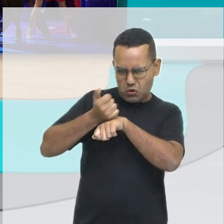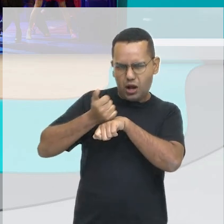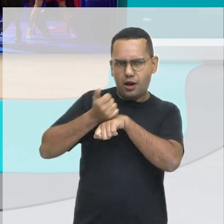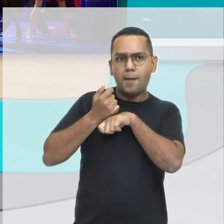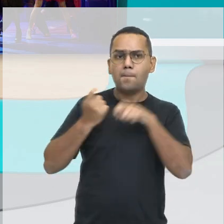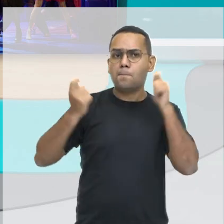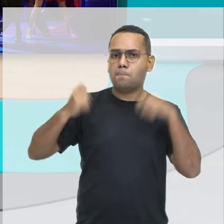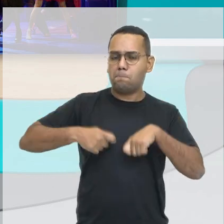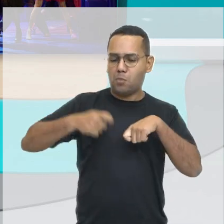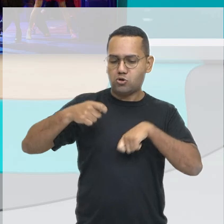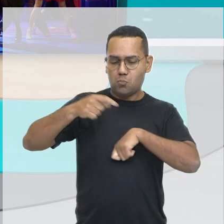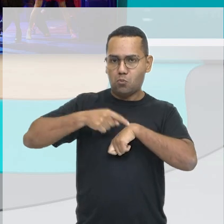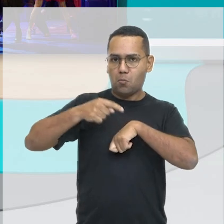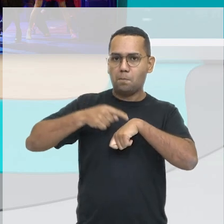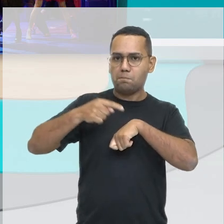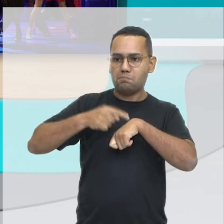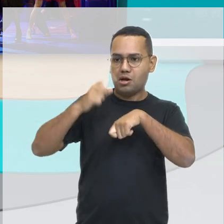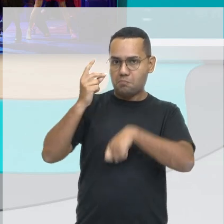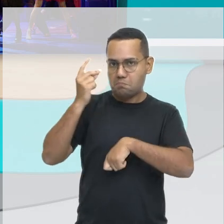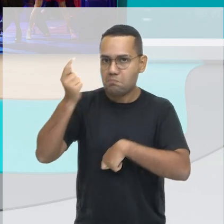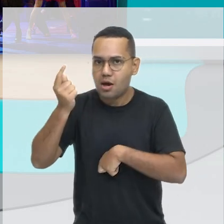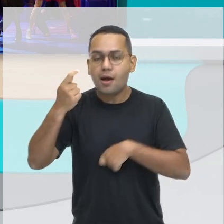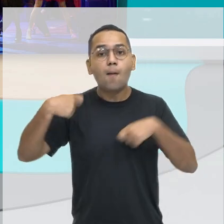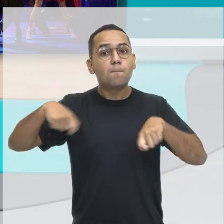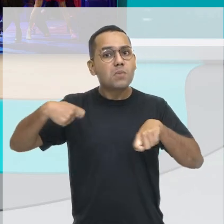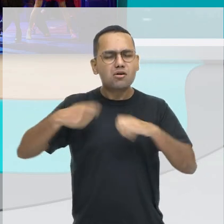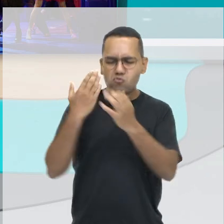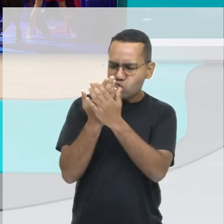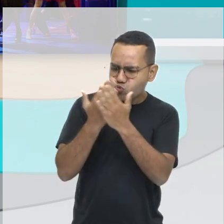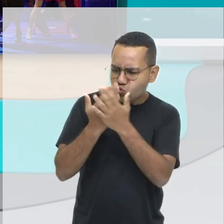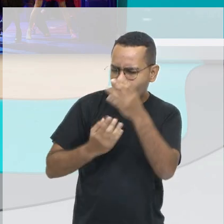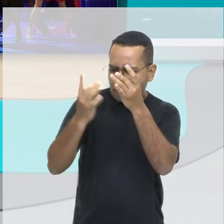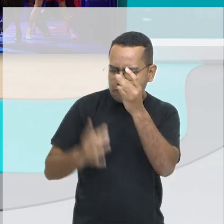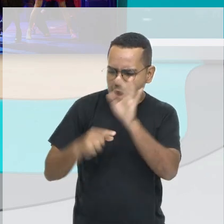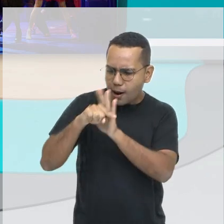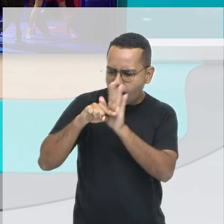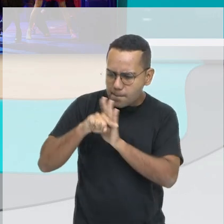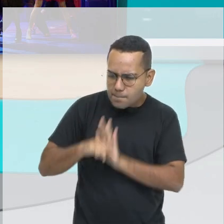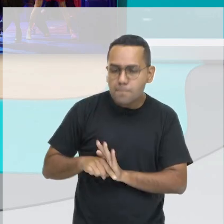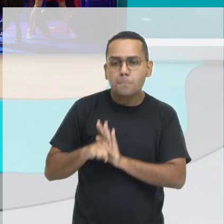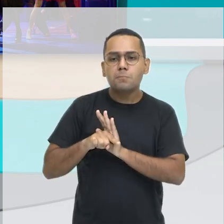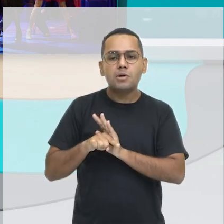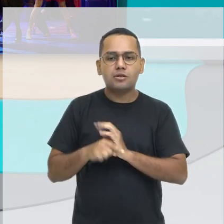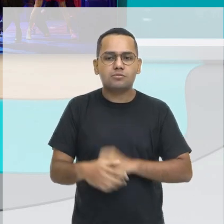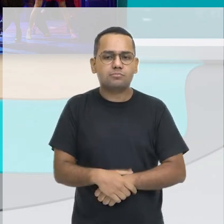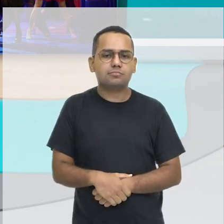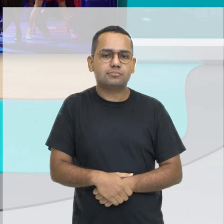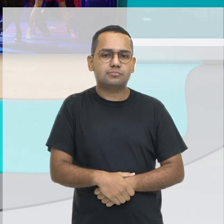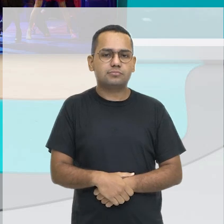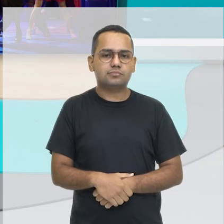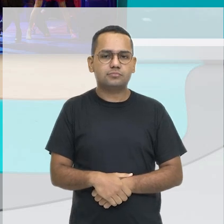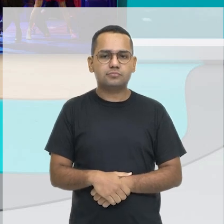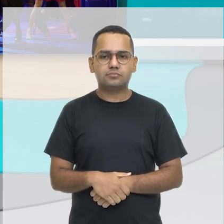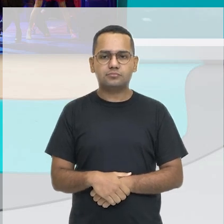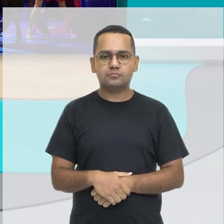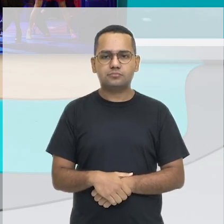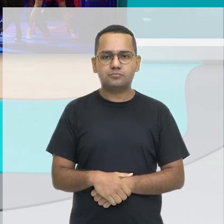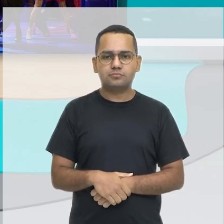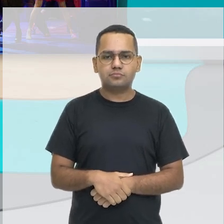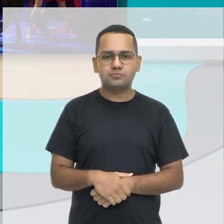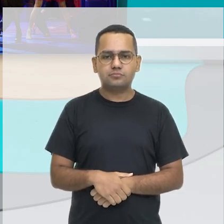numa peça de teatro, ele tem que fazer um estudo muito profundo do corpo. Então, muitos grupos